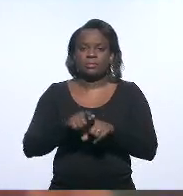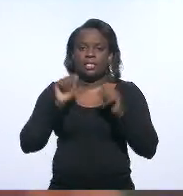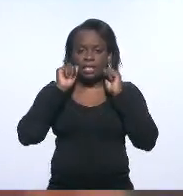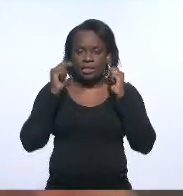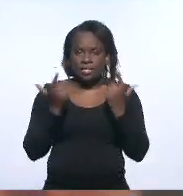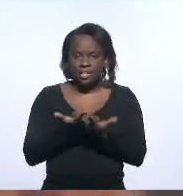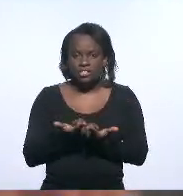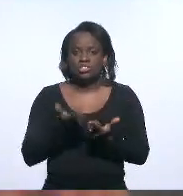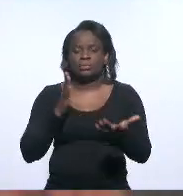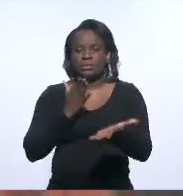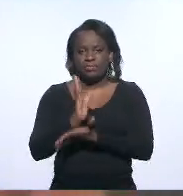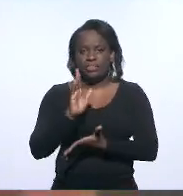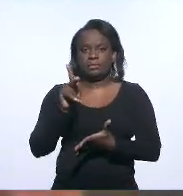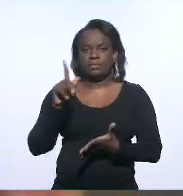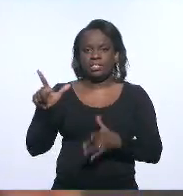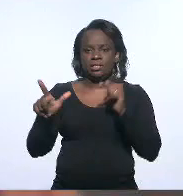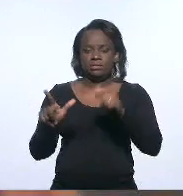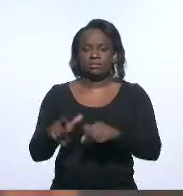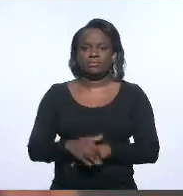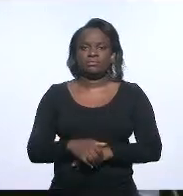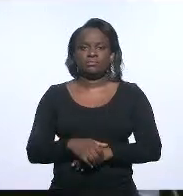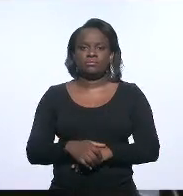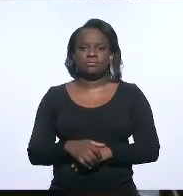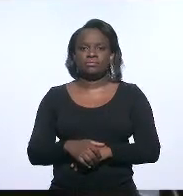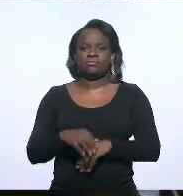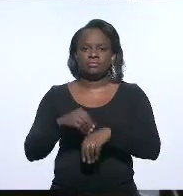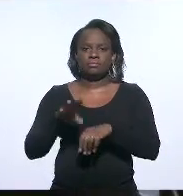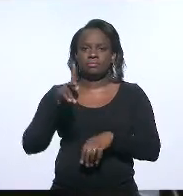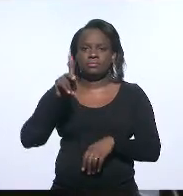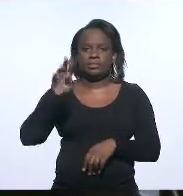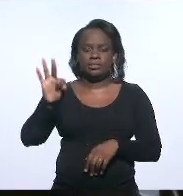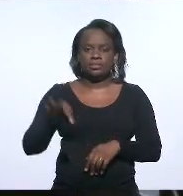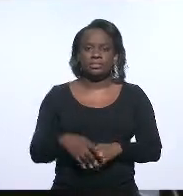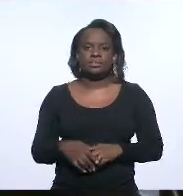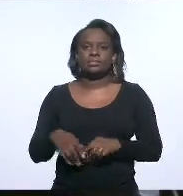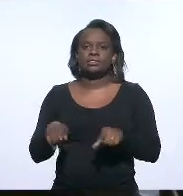Lerge, que está aprovando esse projeto. Para encaminhar pelo PT, presidente. Para encaminhar pelo caminho.